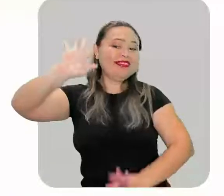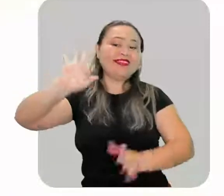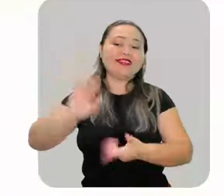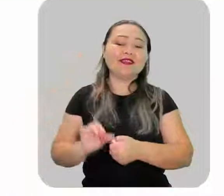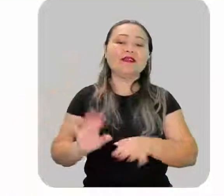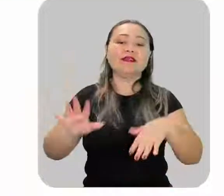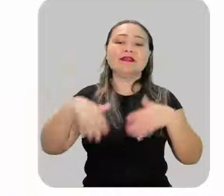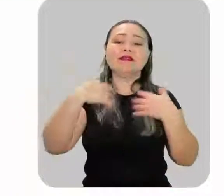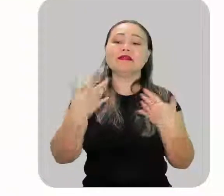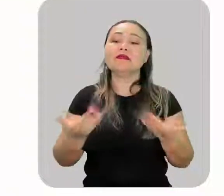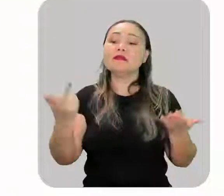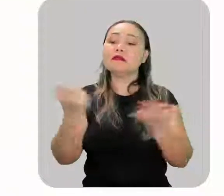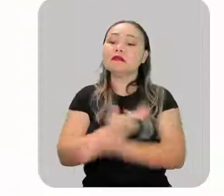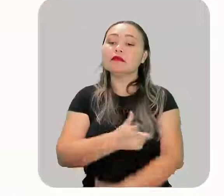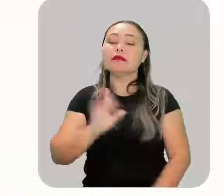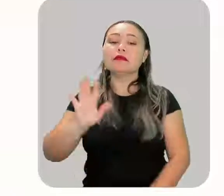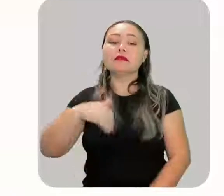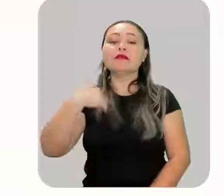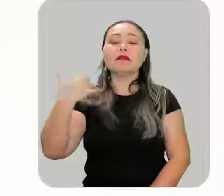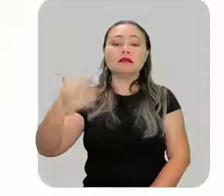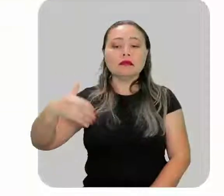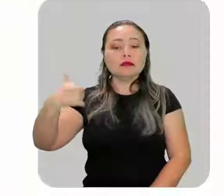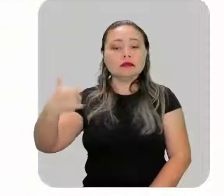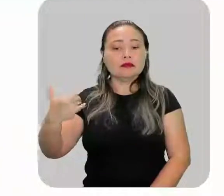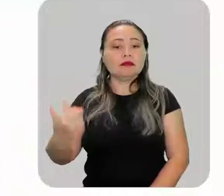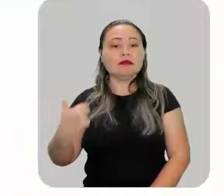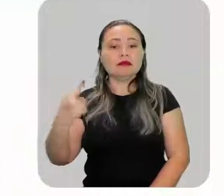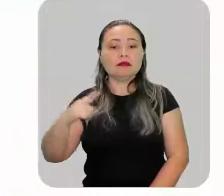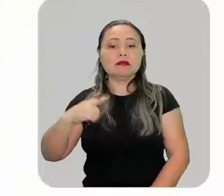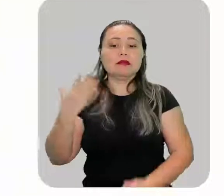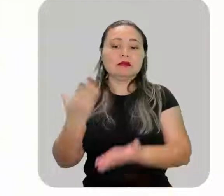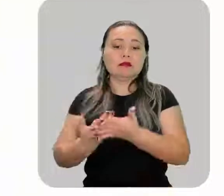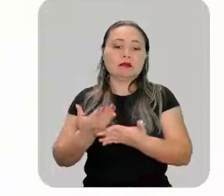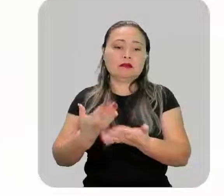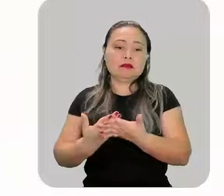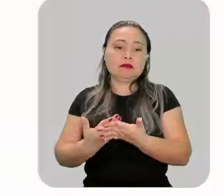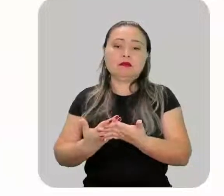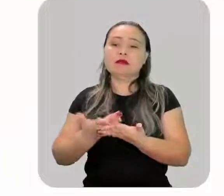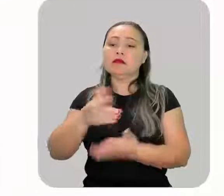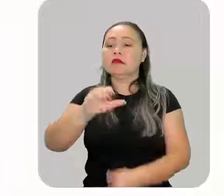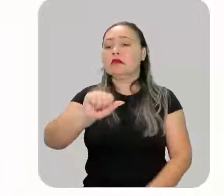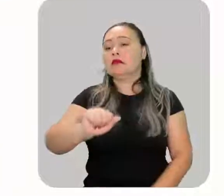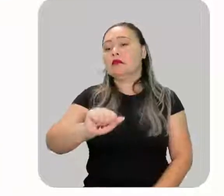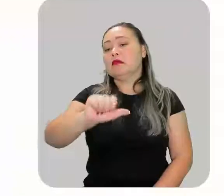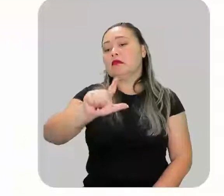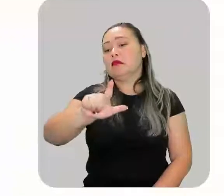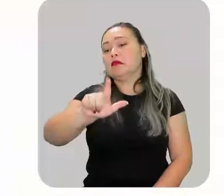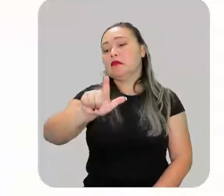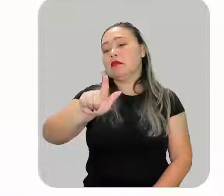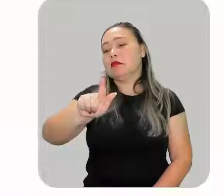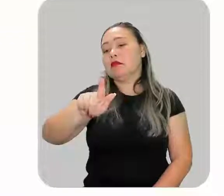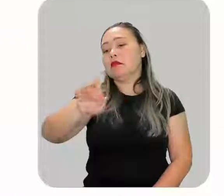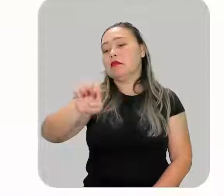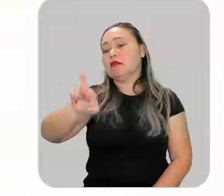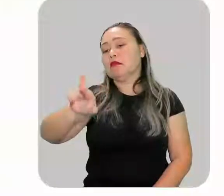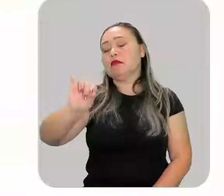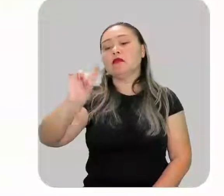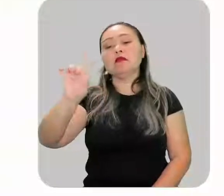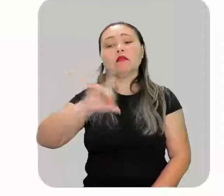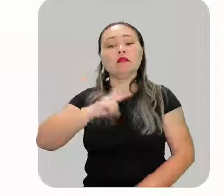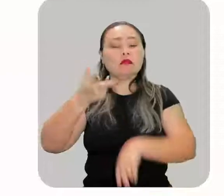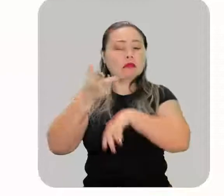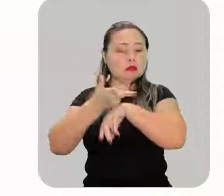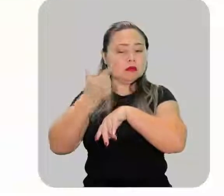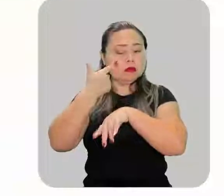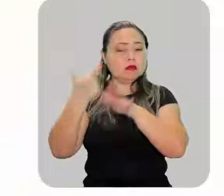aí, olha o que acontece, né? Desde sempre a gente estuda a álgebra, só que às vezes a gente não sabe disso. Mas tem um vídeo